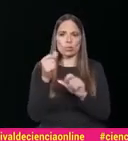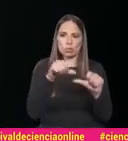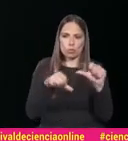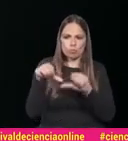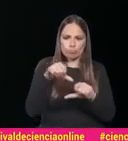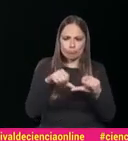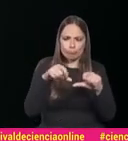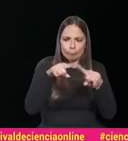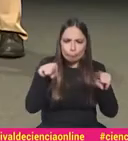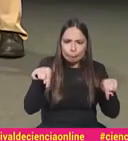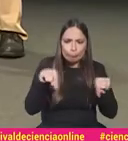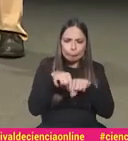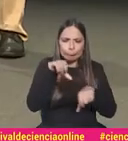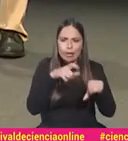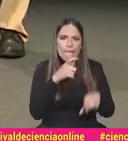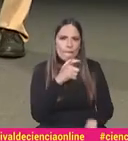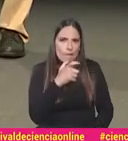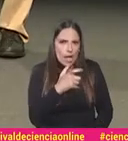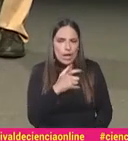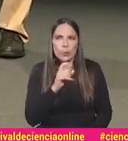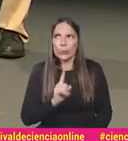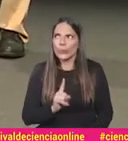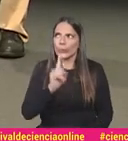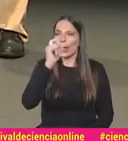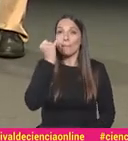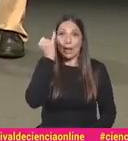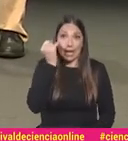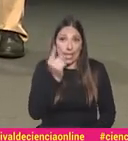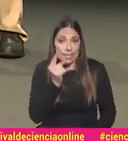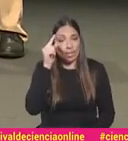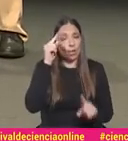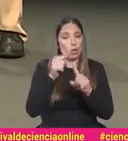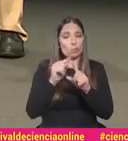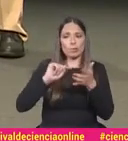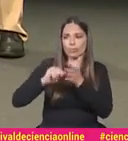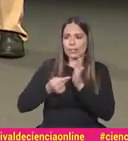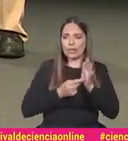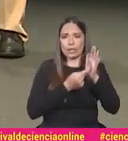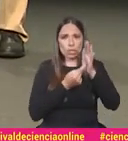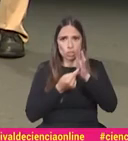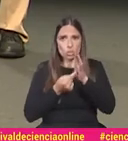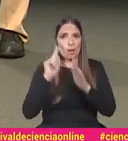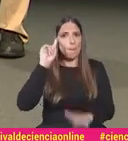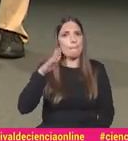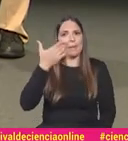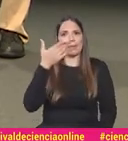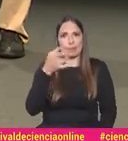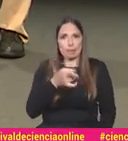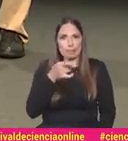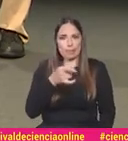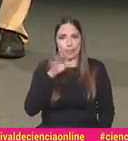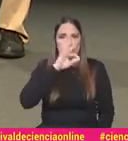laboratórios científicos de Faro a Bragança para fazer testes, sobretudo para